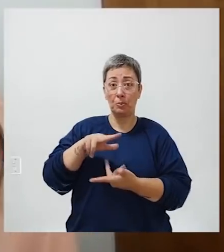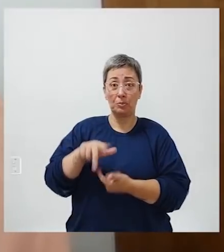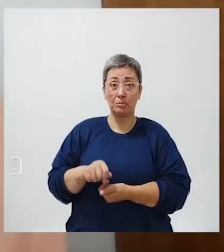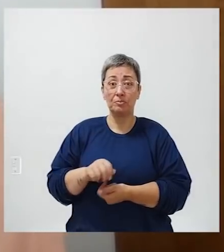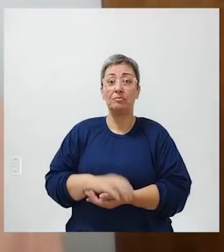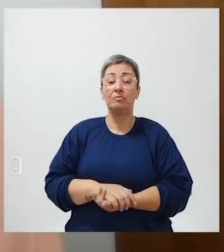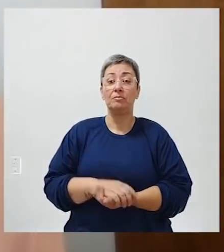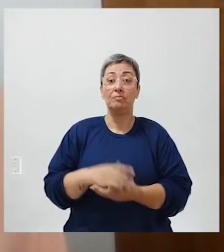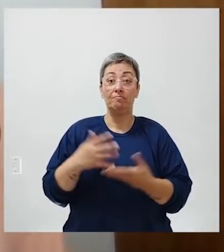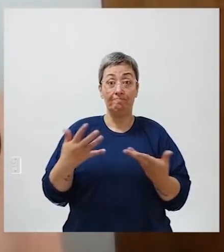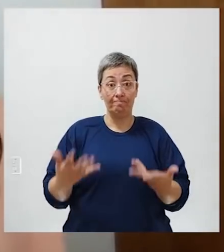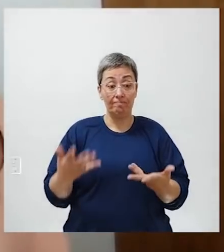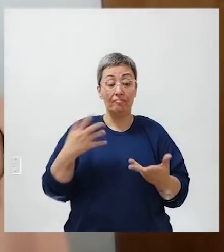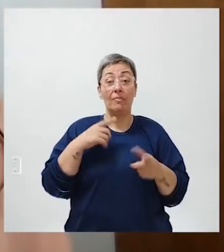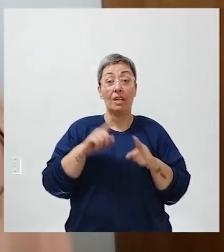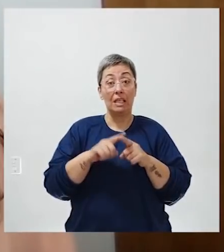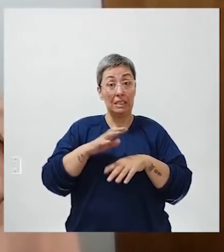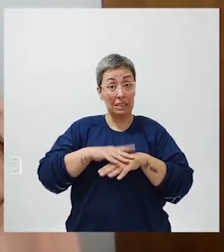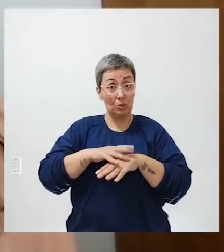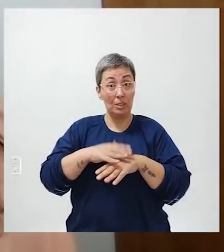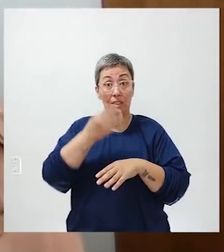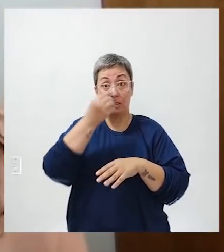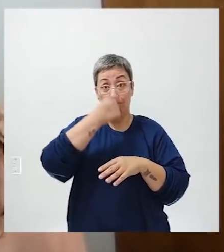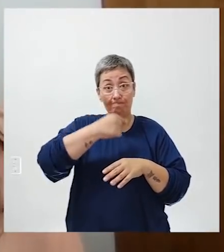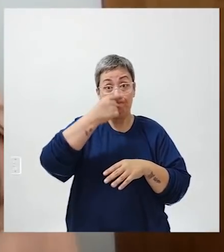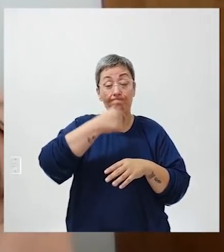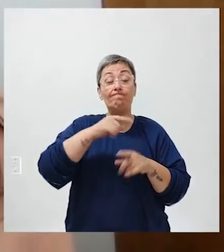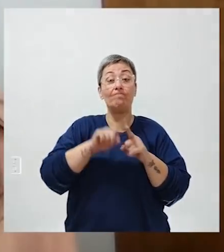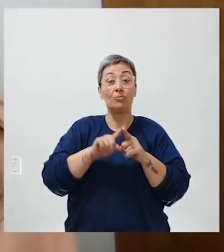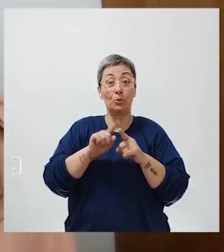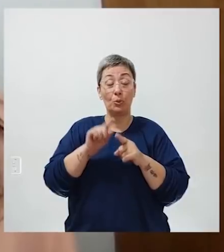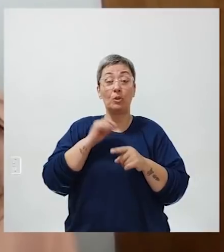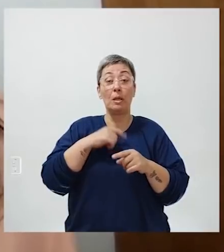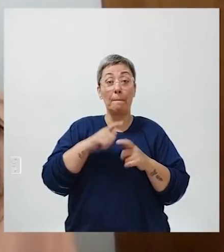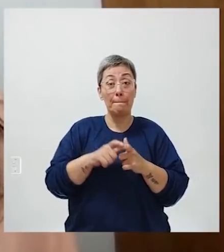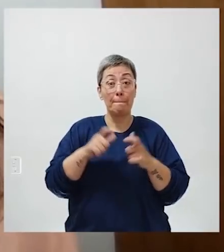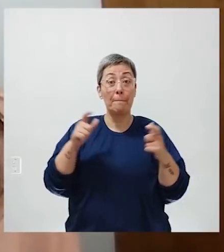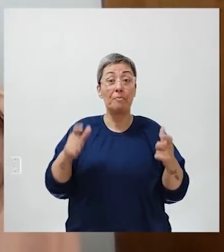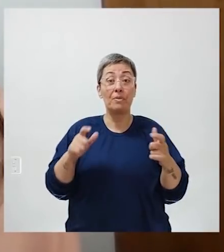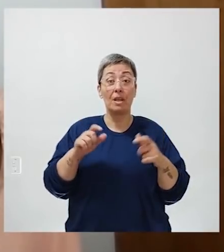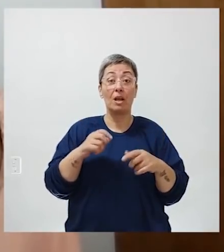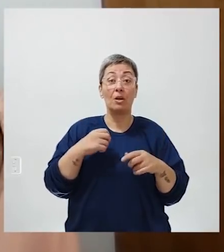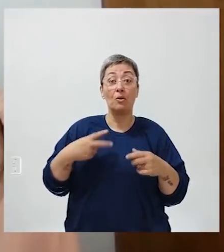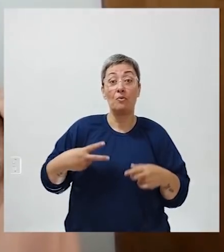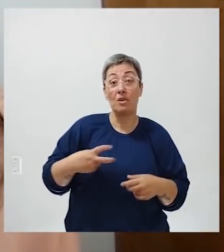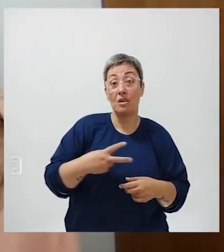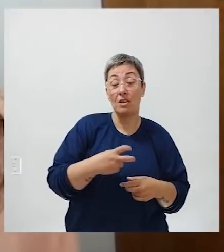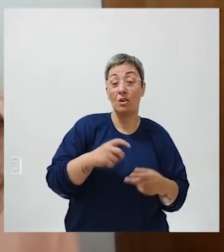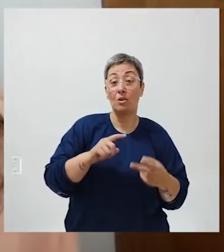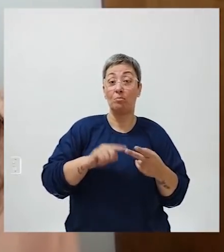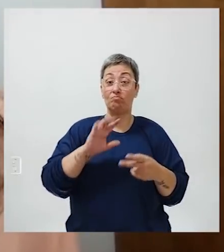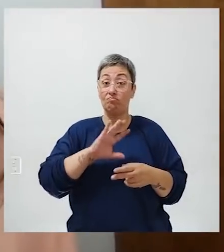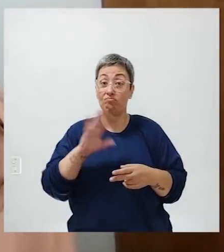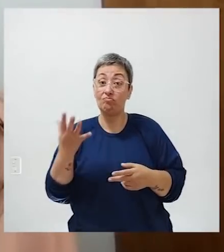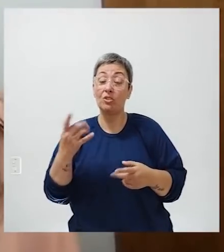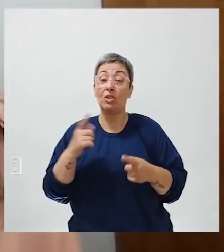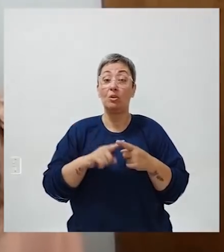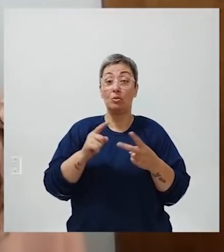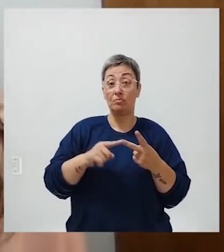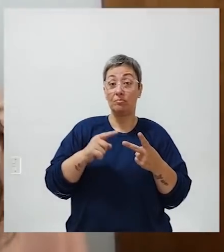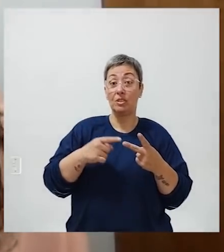mundial. E essas doenças respiratórias, elas são, na sua maioria, causadas por vírus e, em